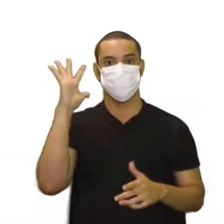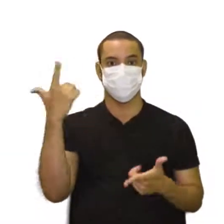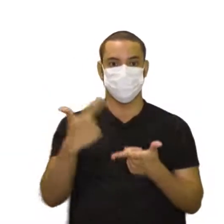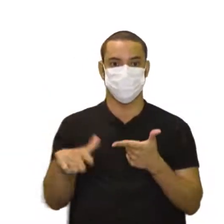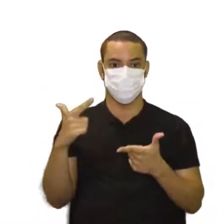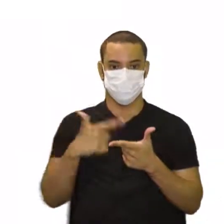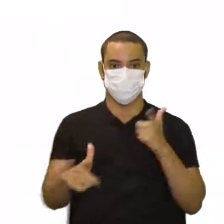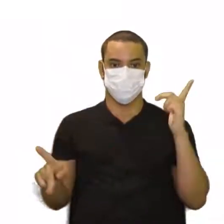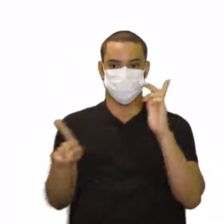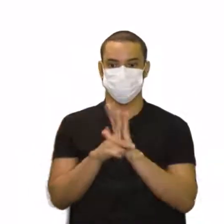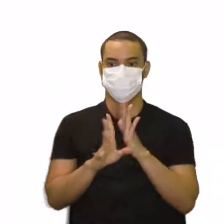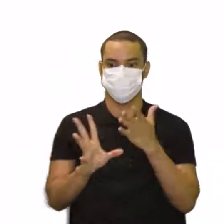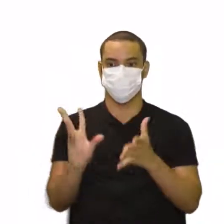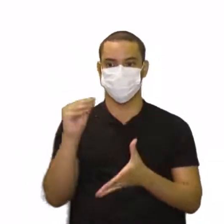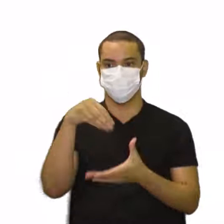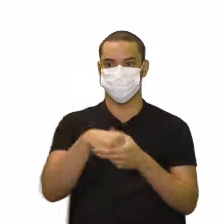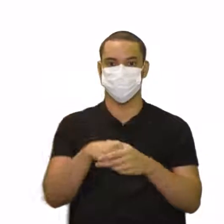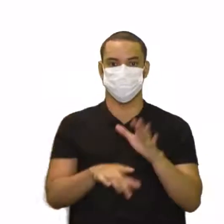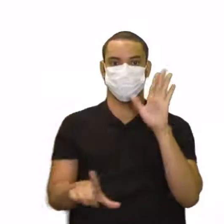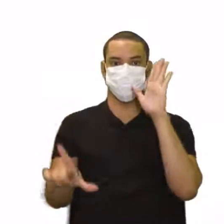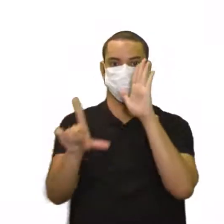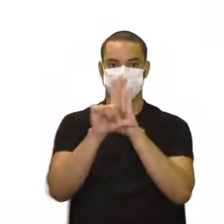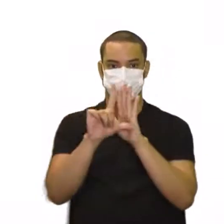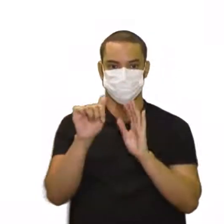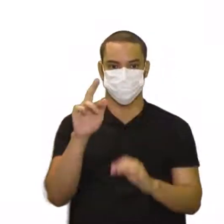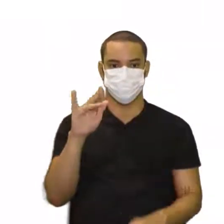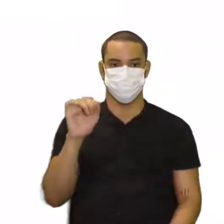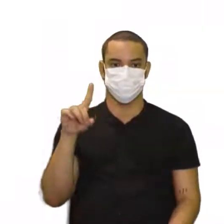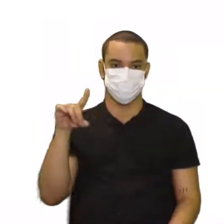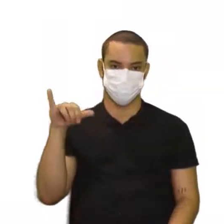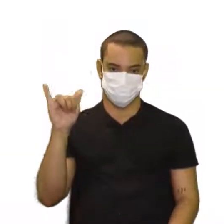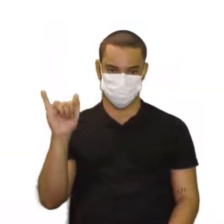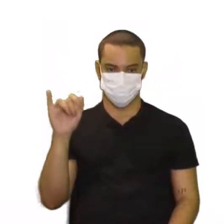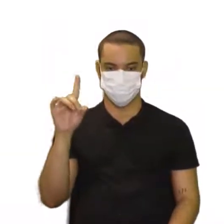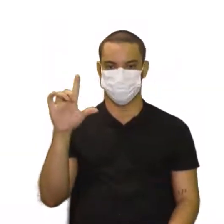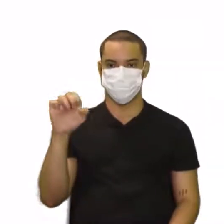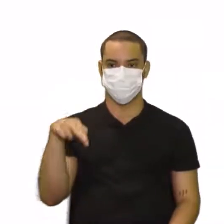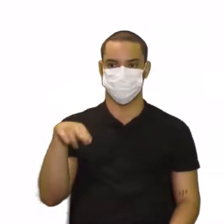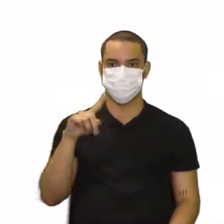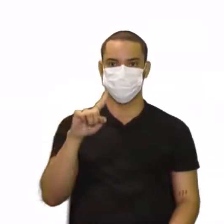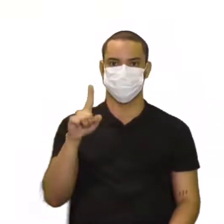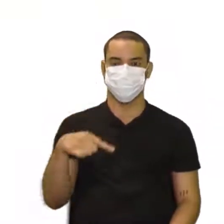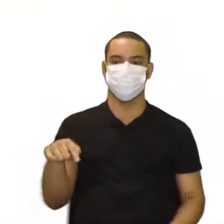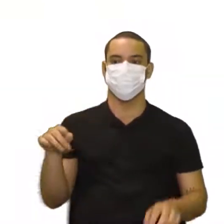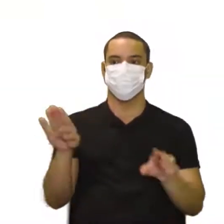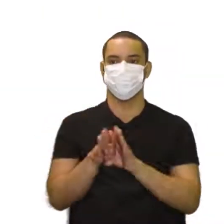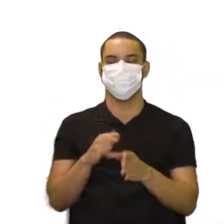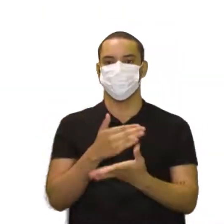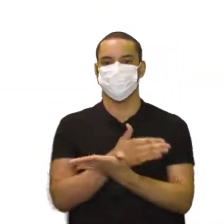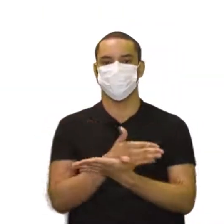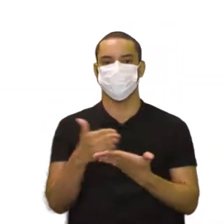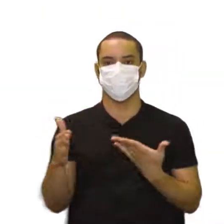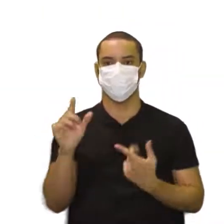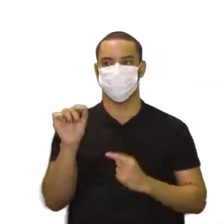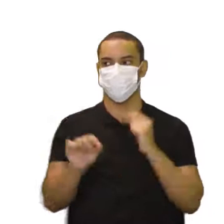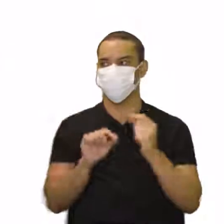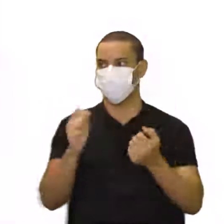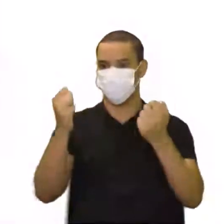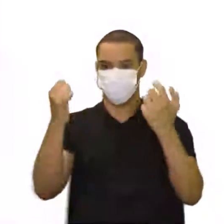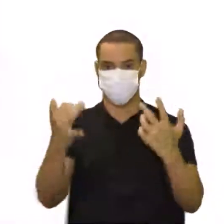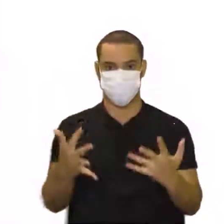envolvam aí as leis de Faraday e Lenz, tá? E aqui nós vamos começar, como eu falei para